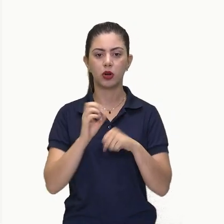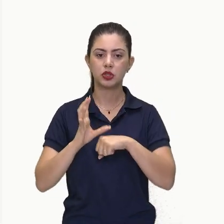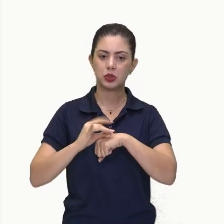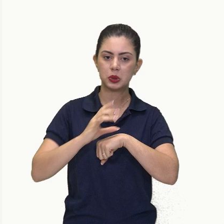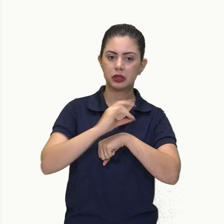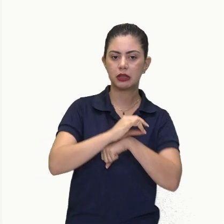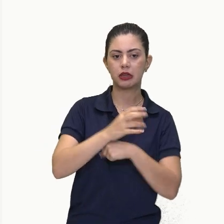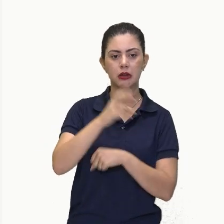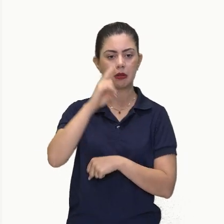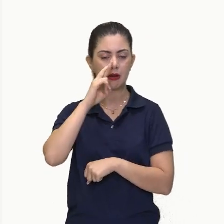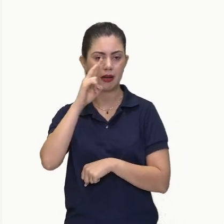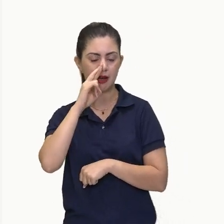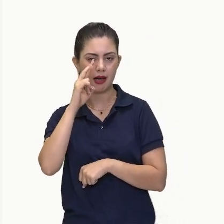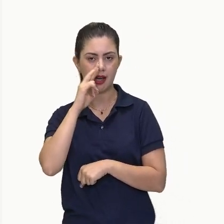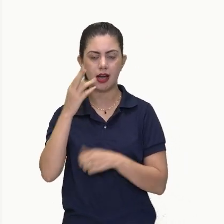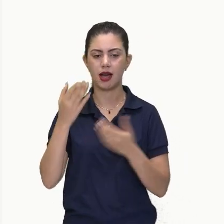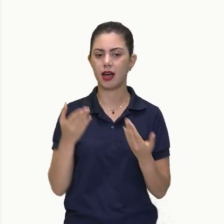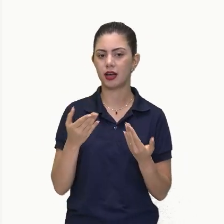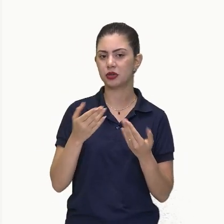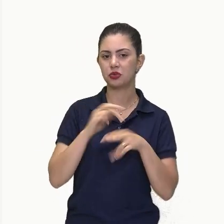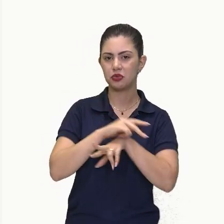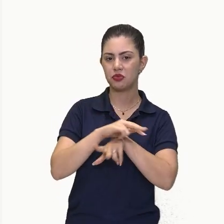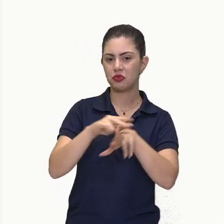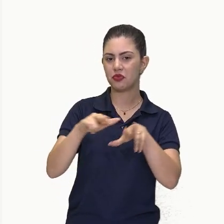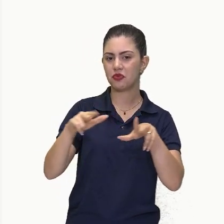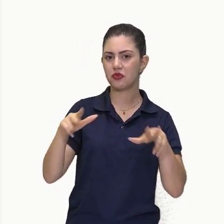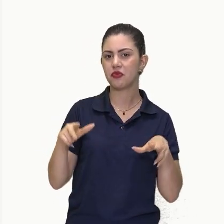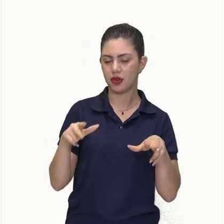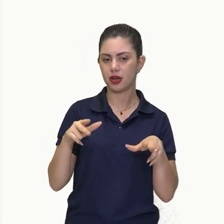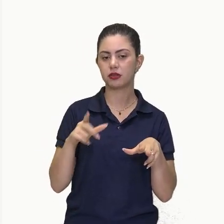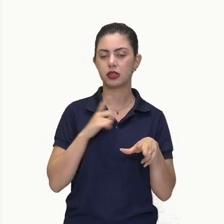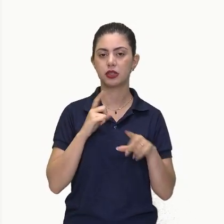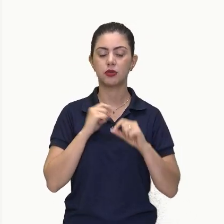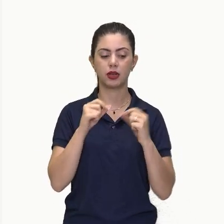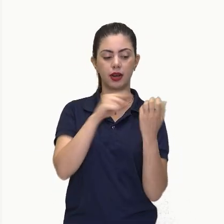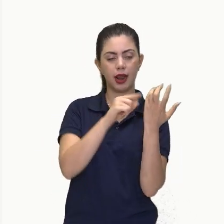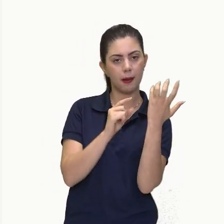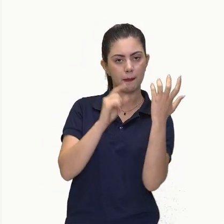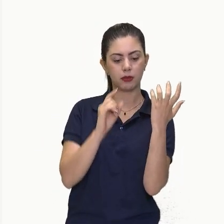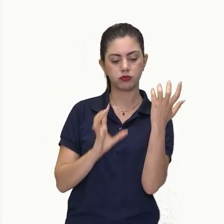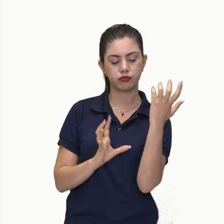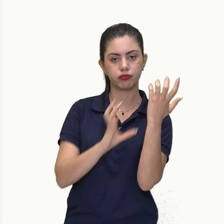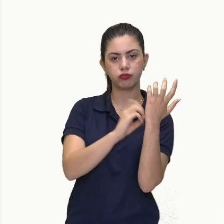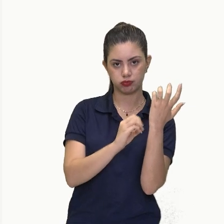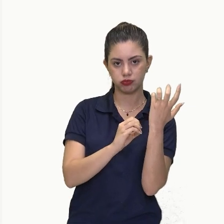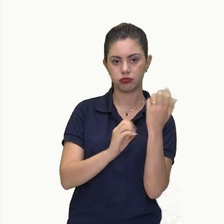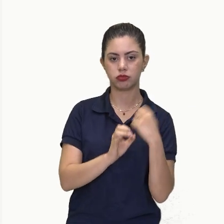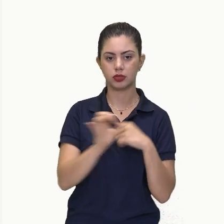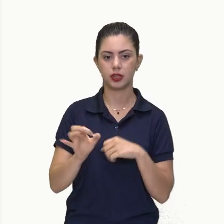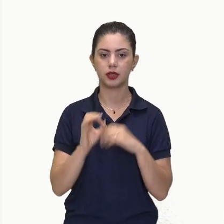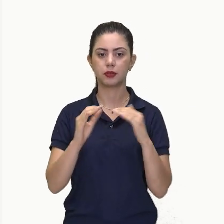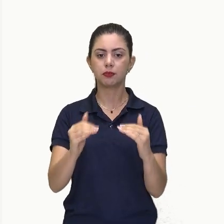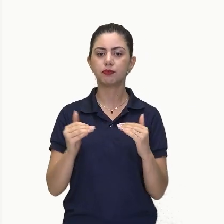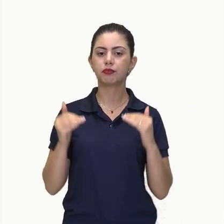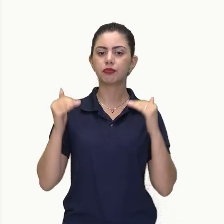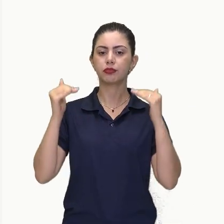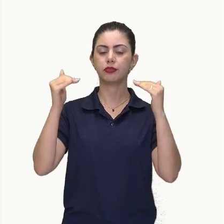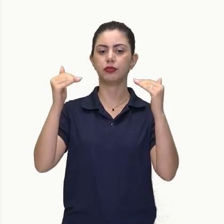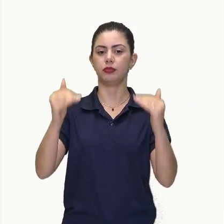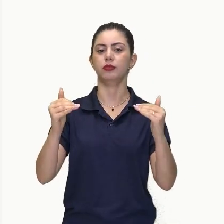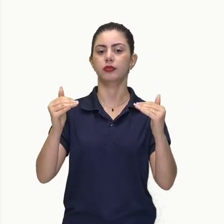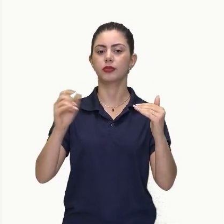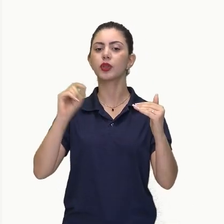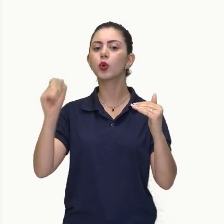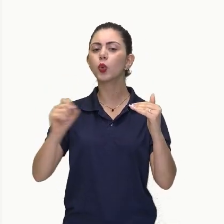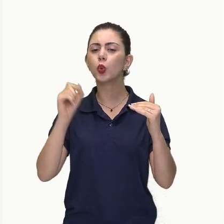gafanhoto, um rato, um coelho, um consumidor que vai estar aqui, ó, no próximo nível trófico. Logo em seguida, a